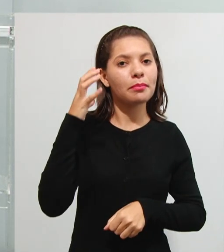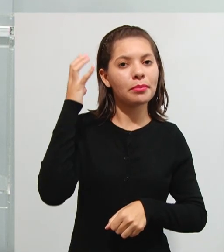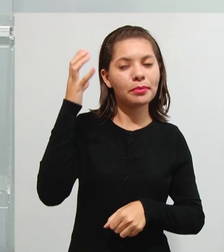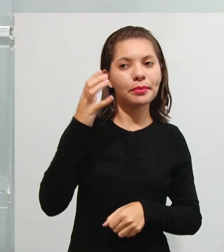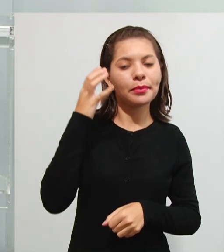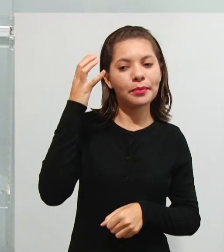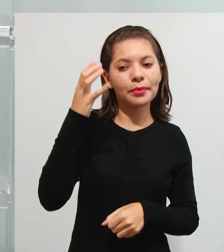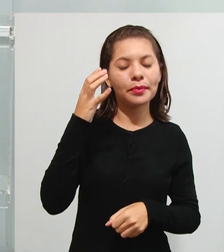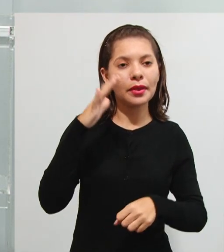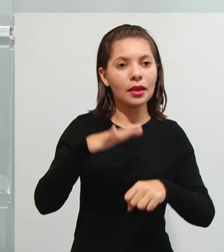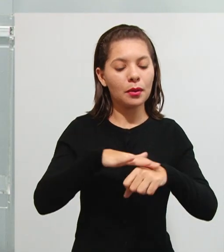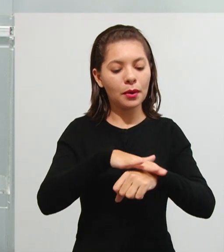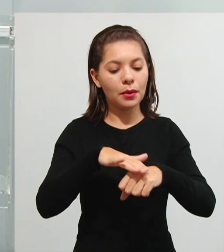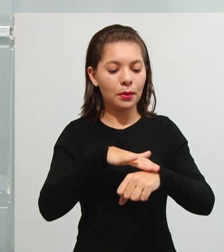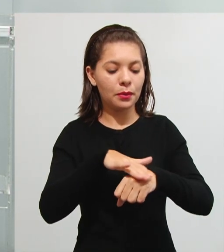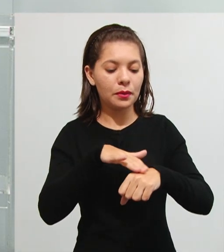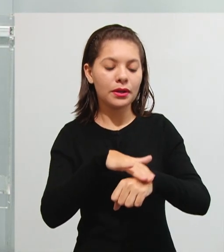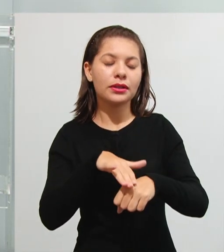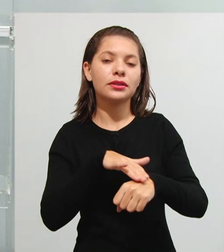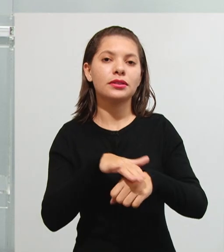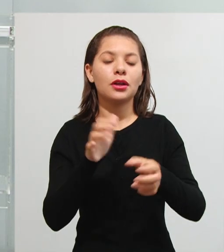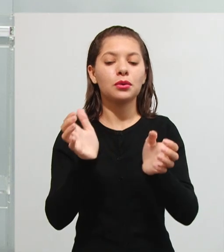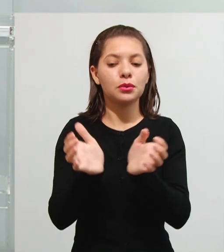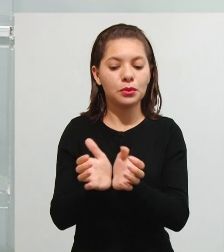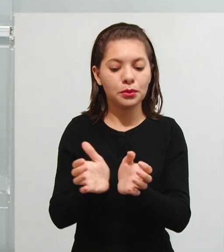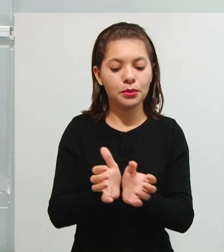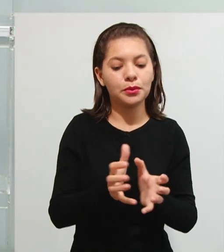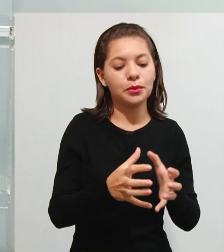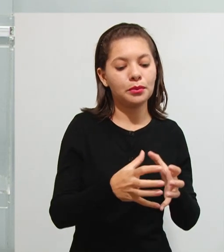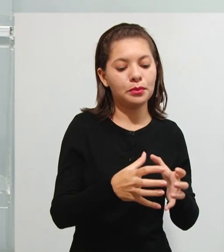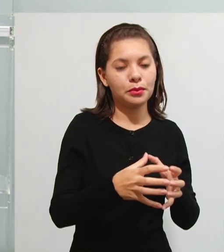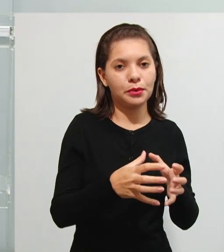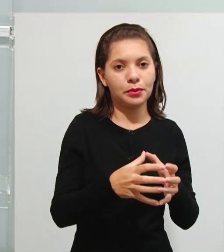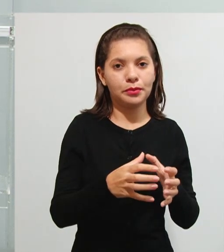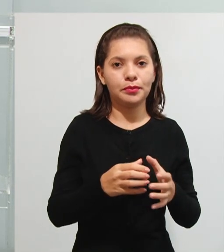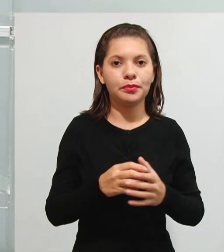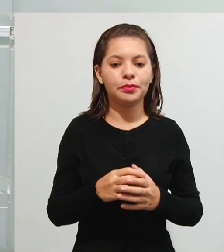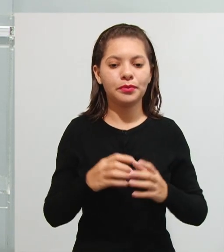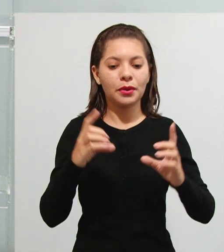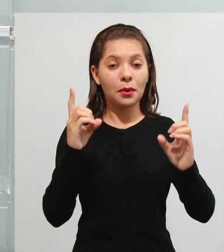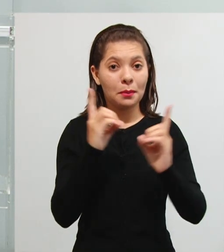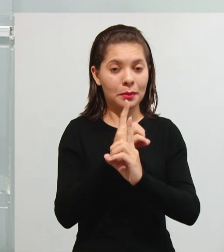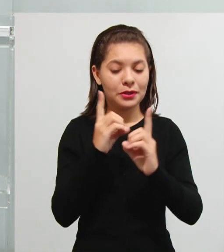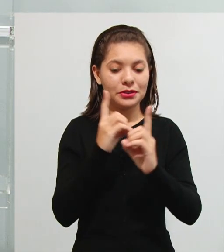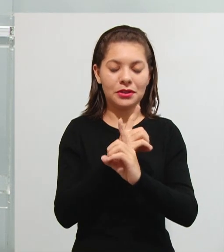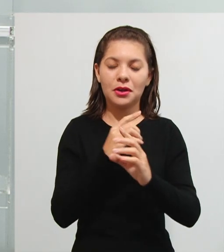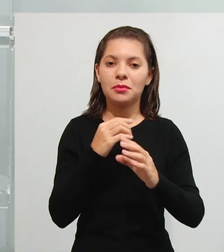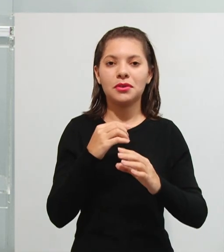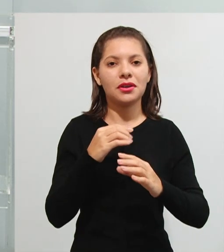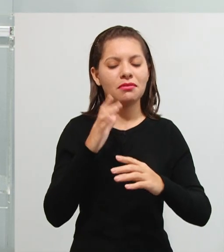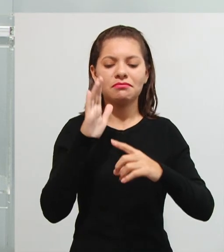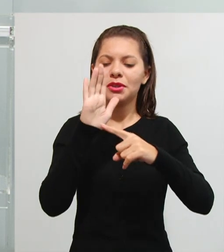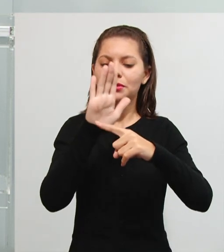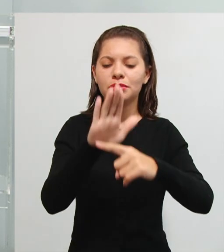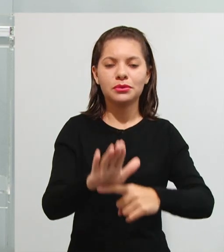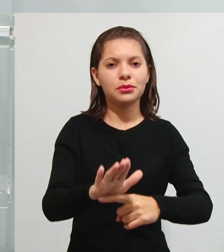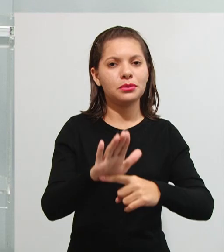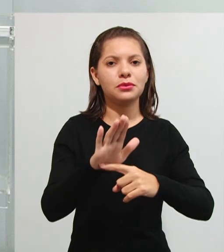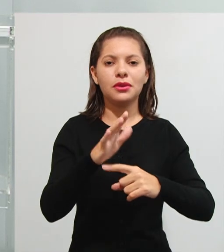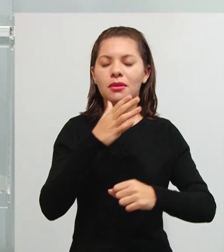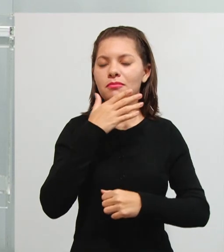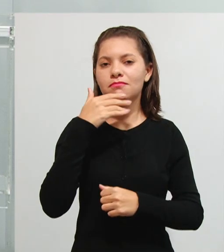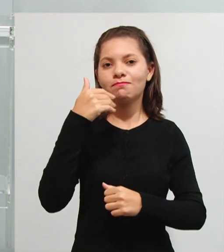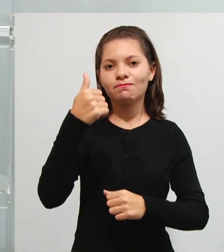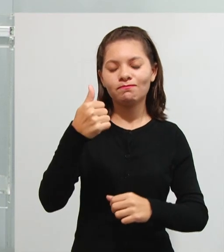uma conversa com o grupo uma dinâmica de grupo tudo isso pode ajudar né a melhorar